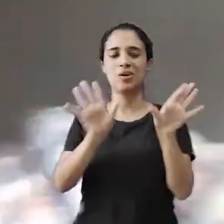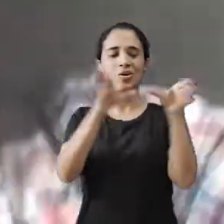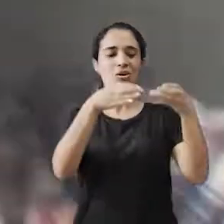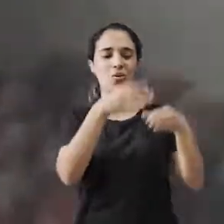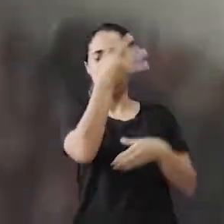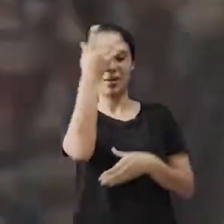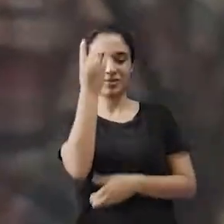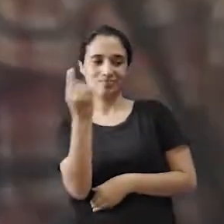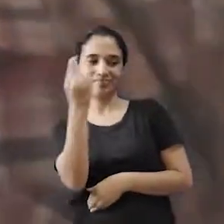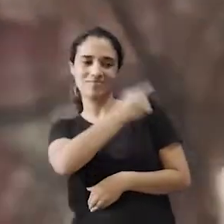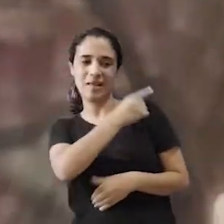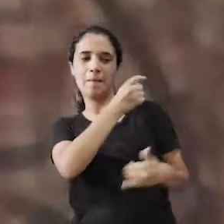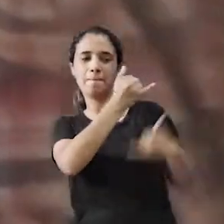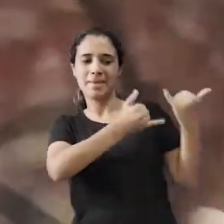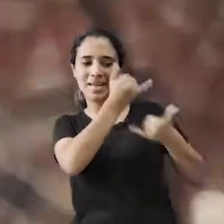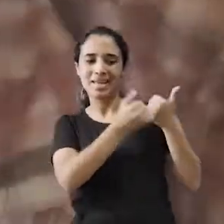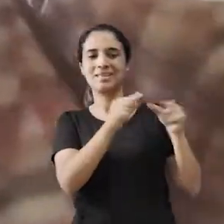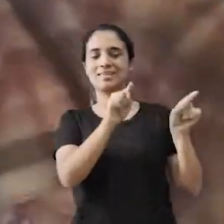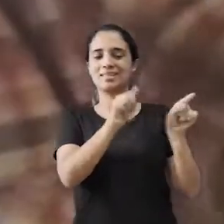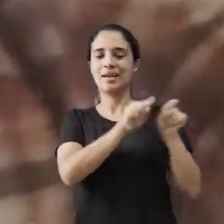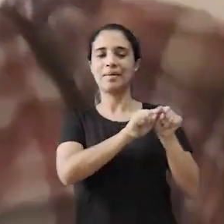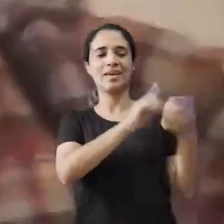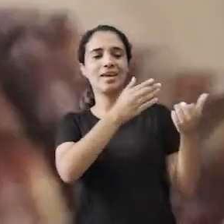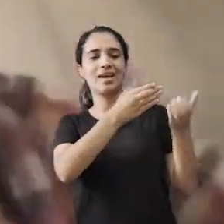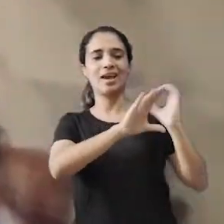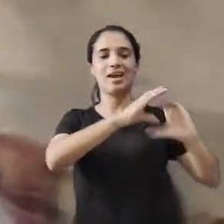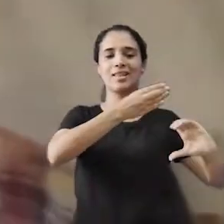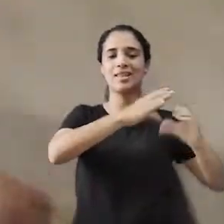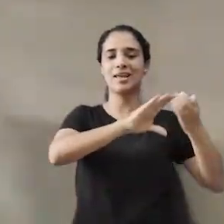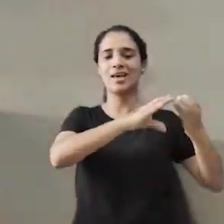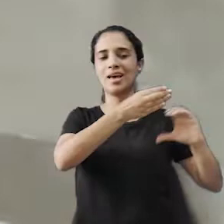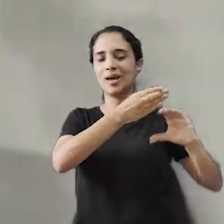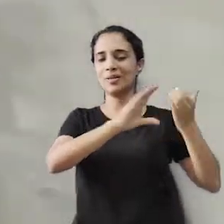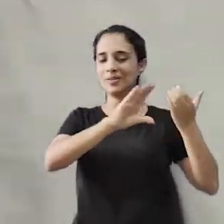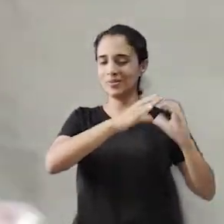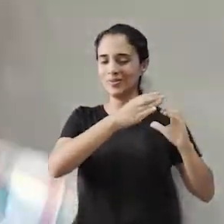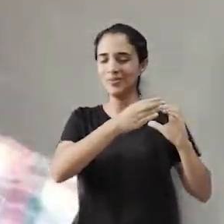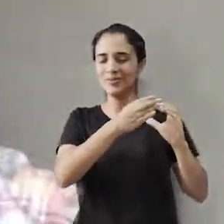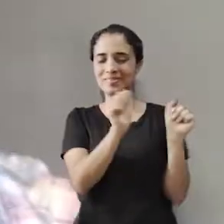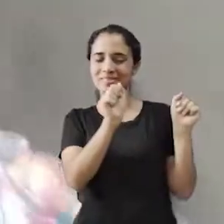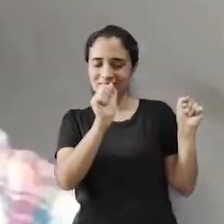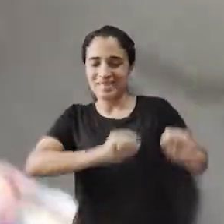brincando e está cantando também.